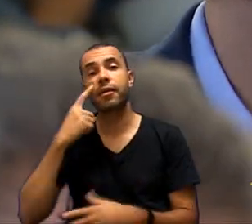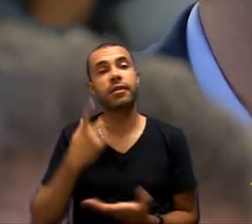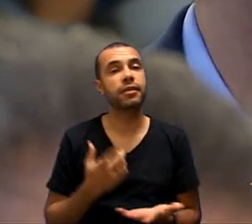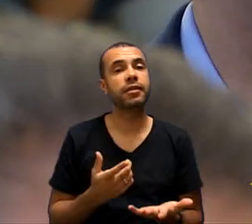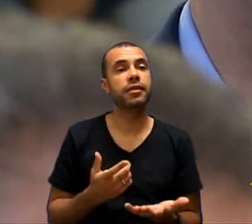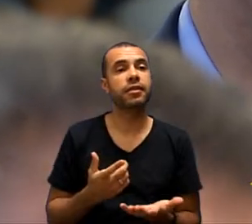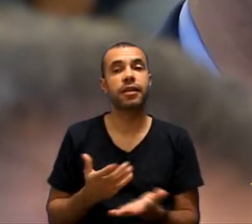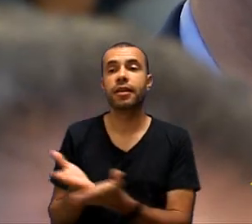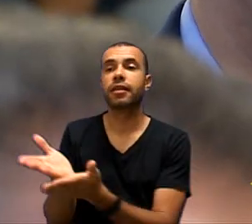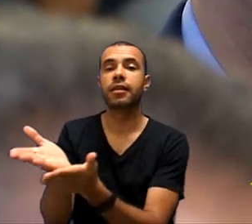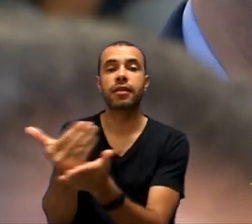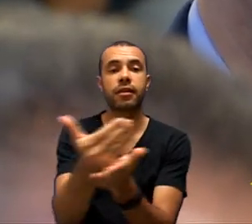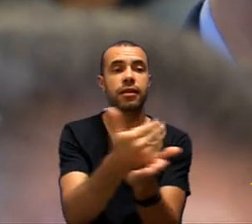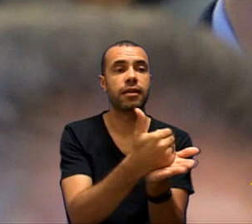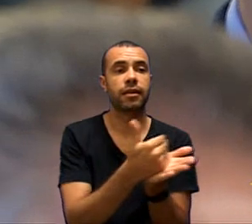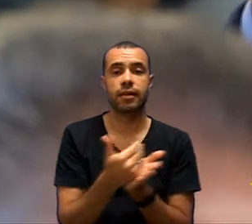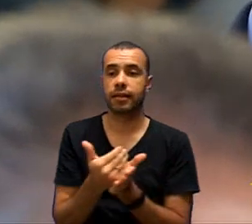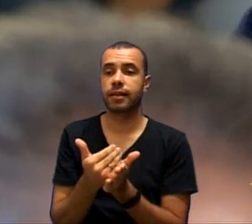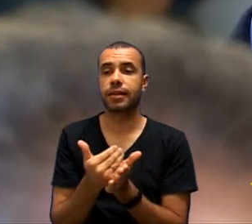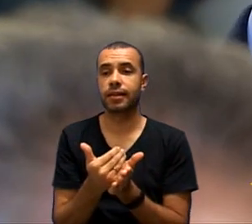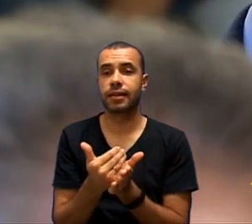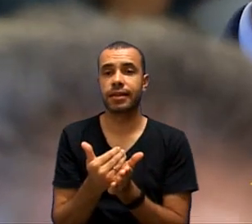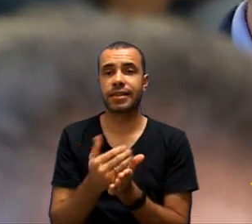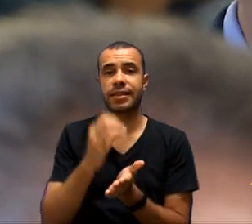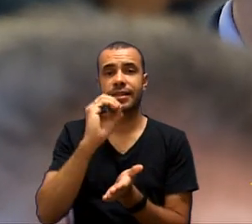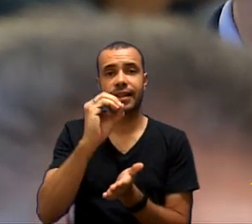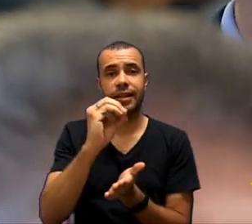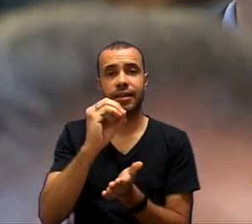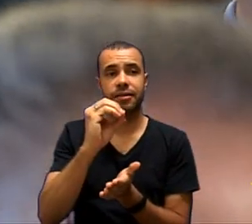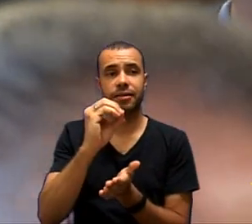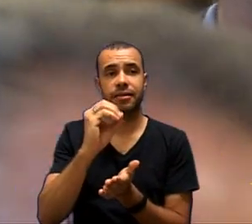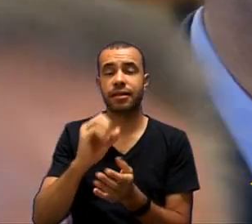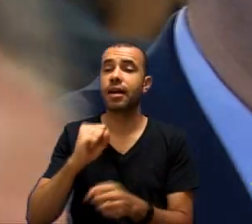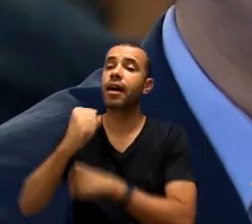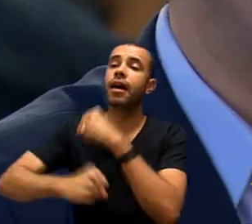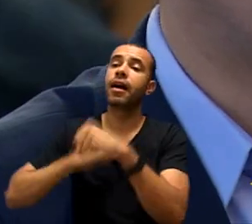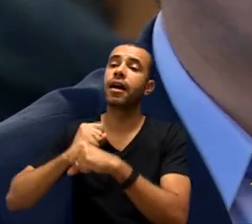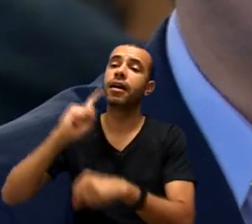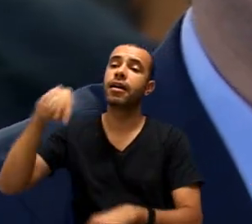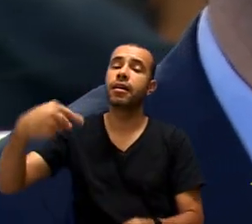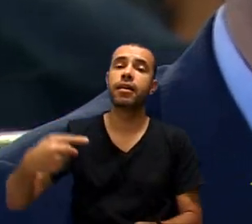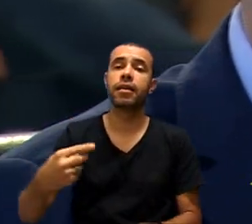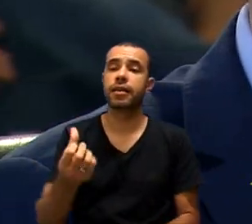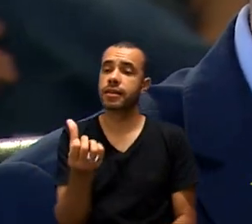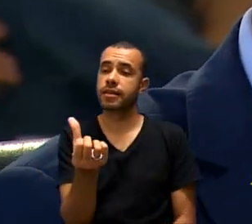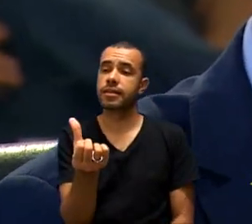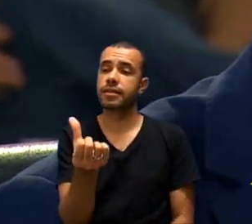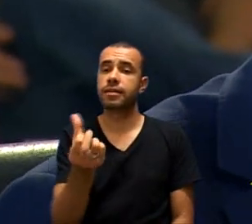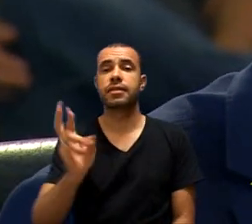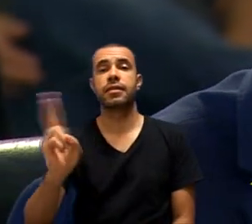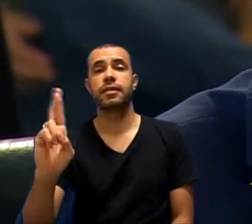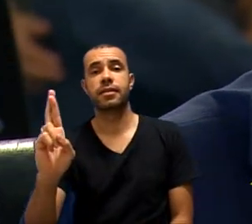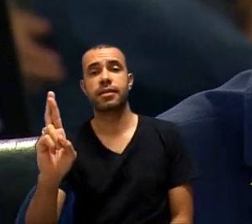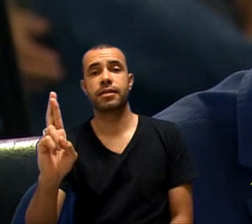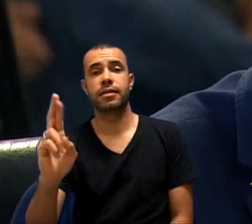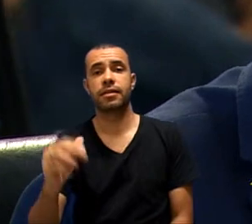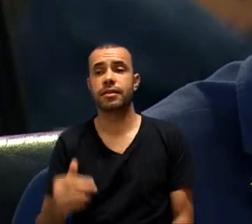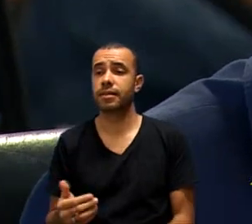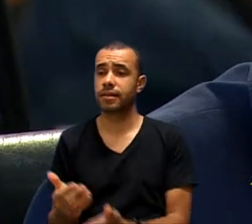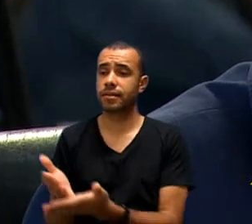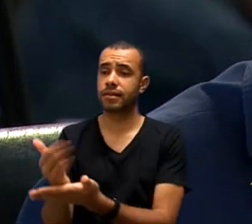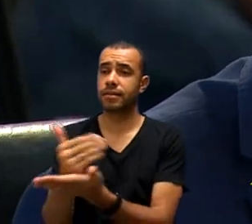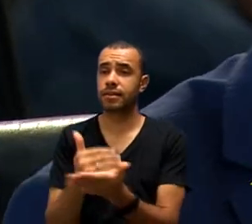zero, para o ano que vem, R$ 6,00. Quer dizer, não aconteceu nada, jogamos dinheiro fora.